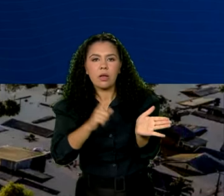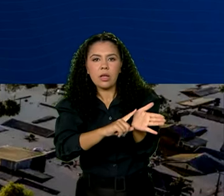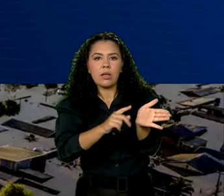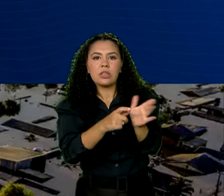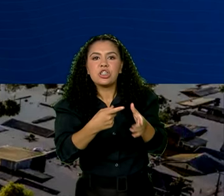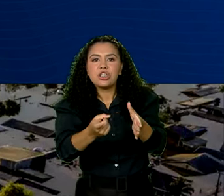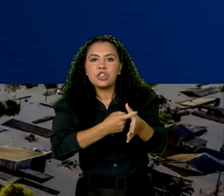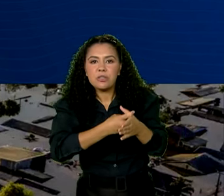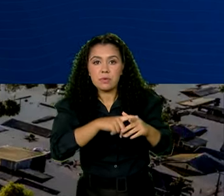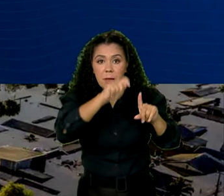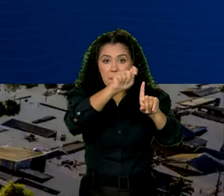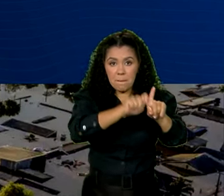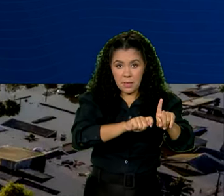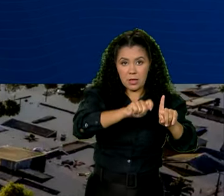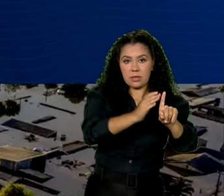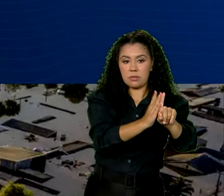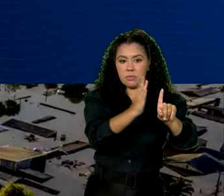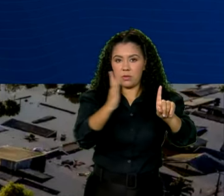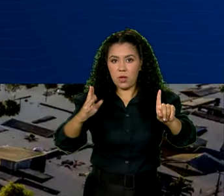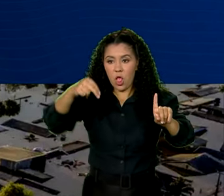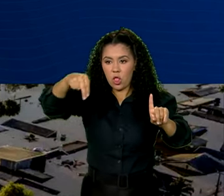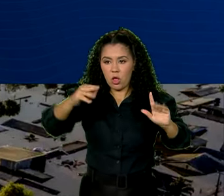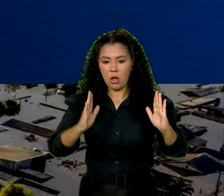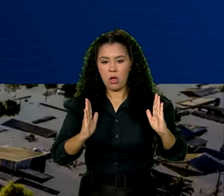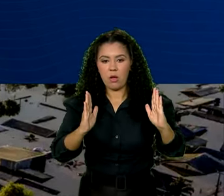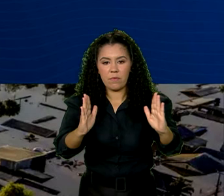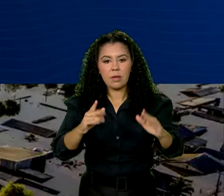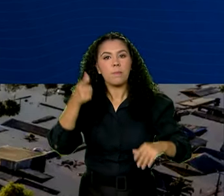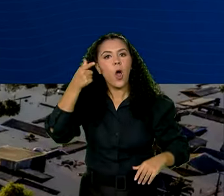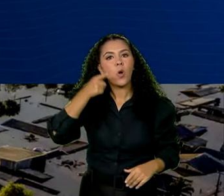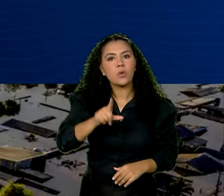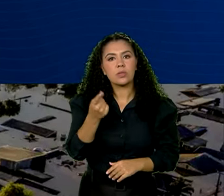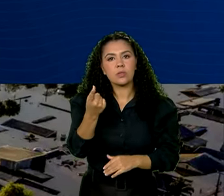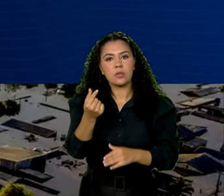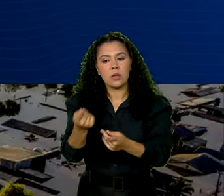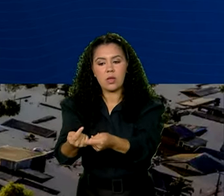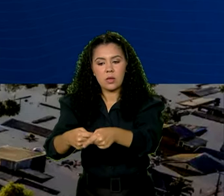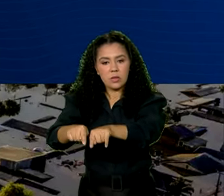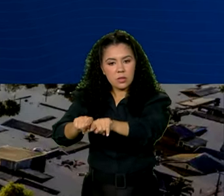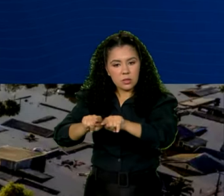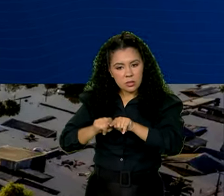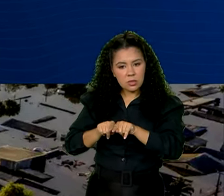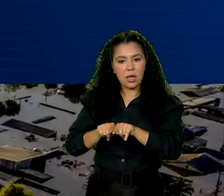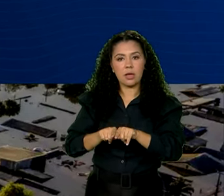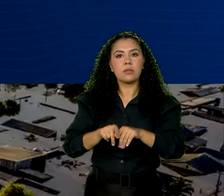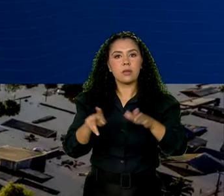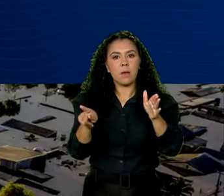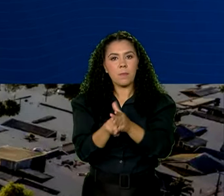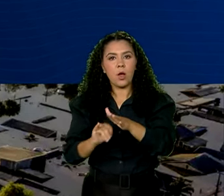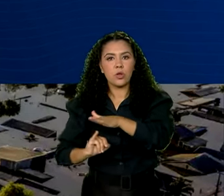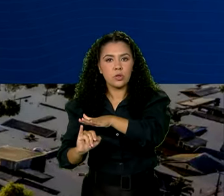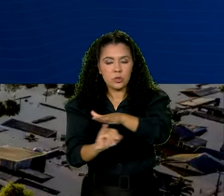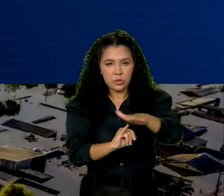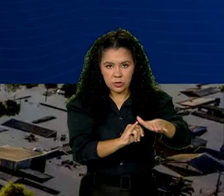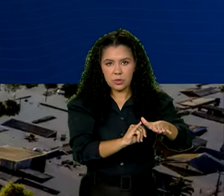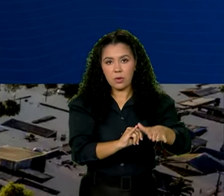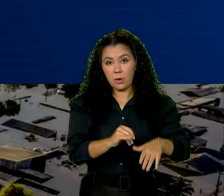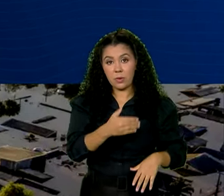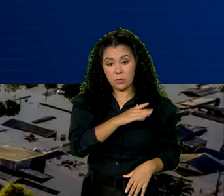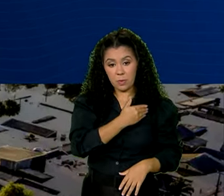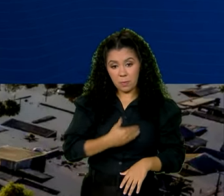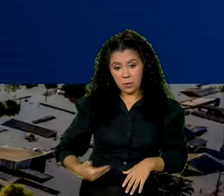maio a novembro deste ano para ter acesso ao crédito em instituições financeiras públicas.